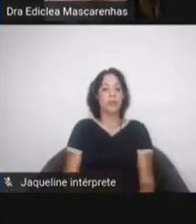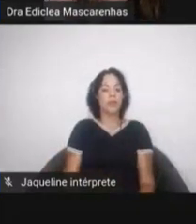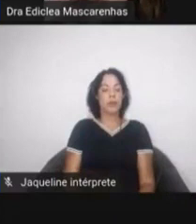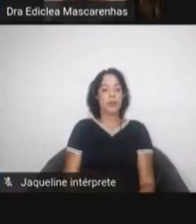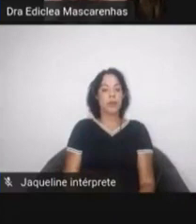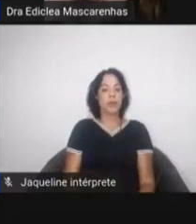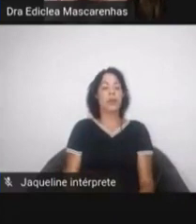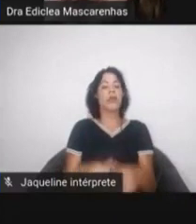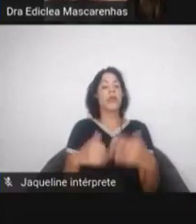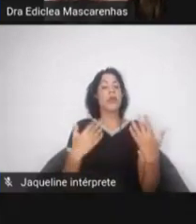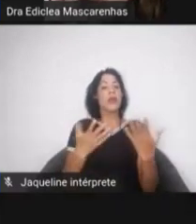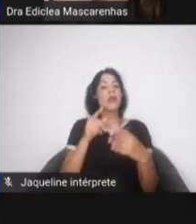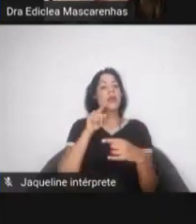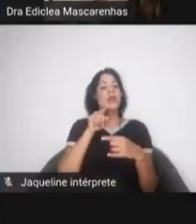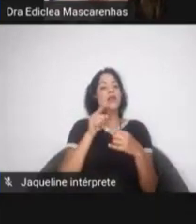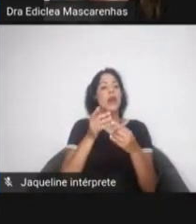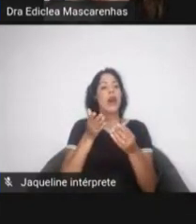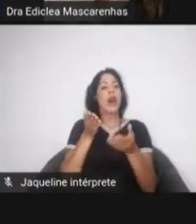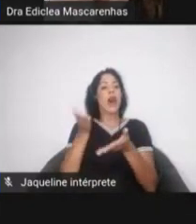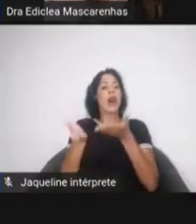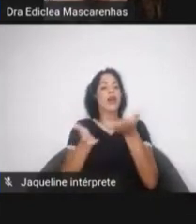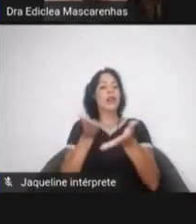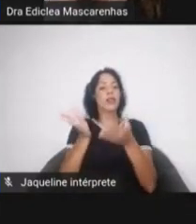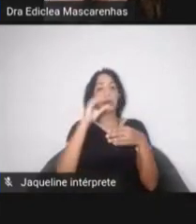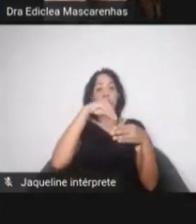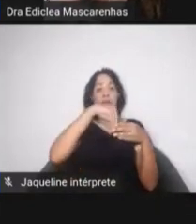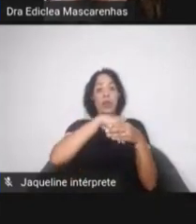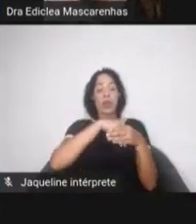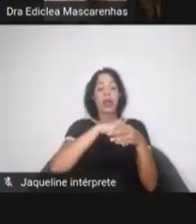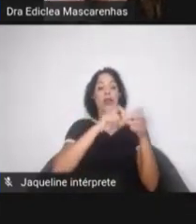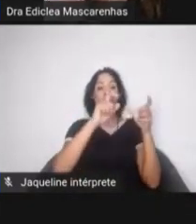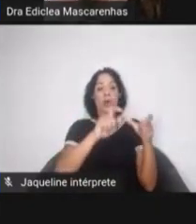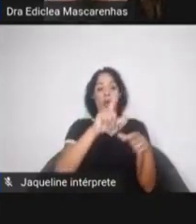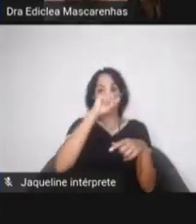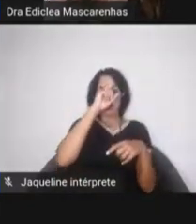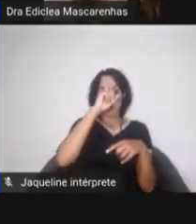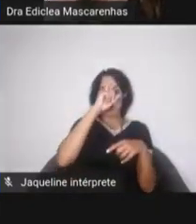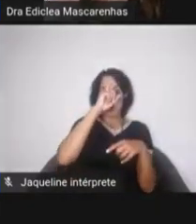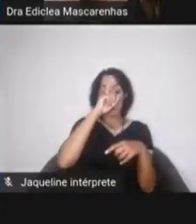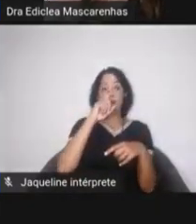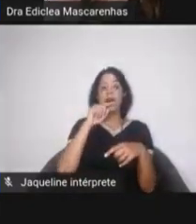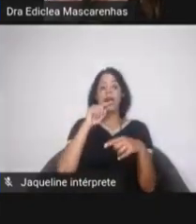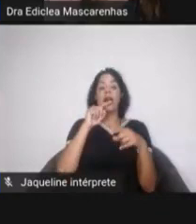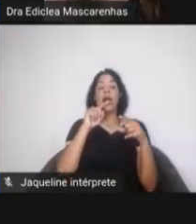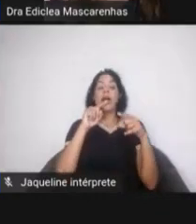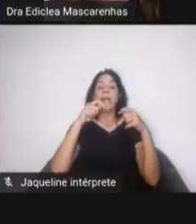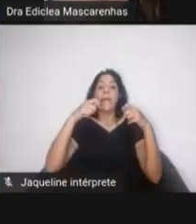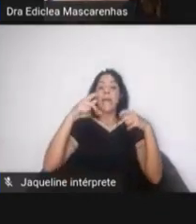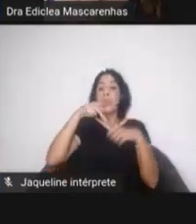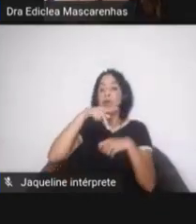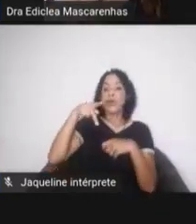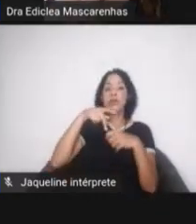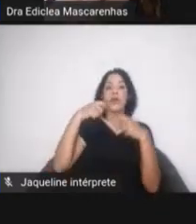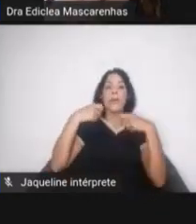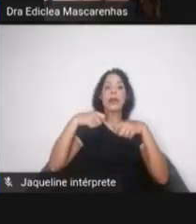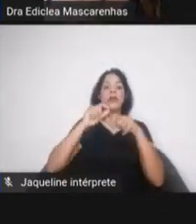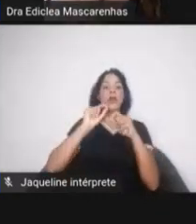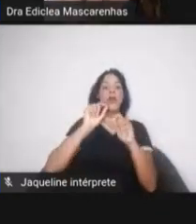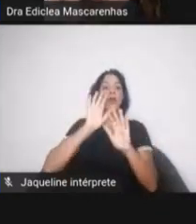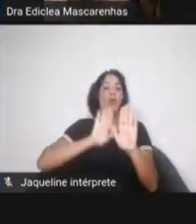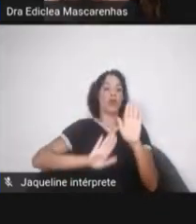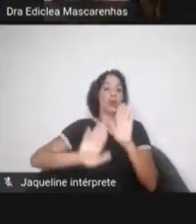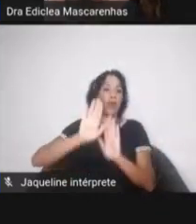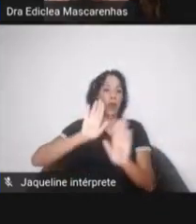O atendimento em ambiente hospitalar e domiciliar, ele já demanda do professor cuidados especiais na rotina, né, e uso